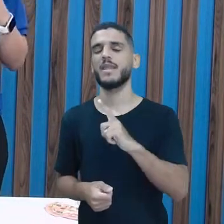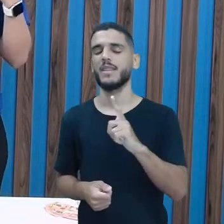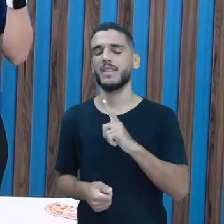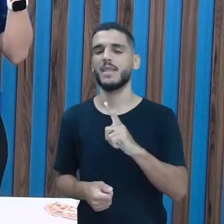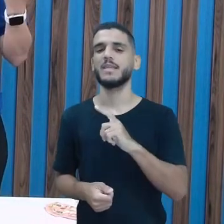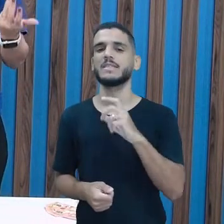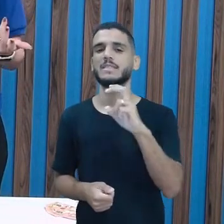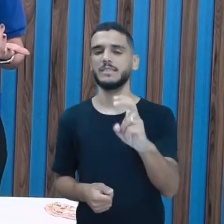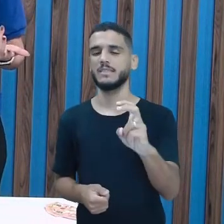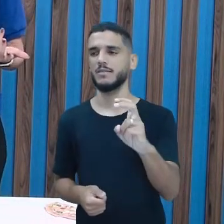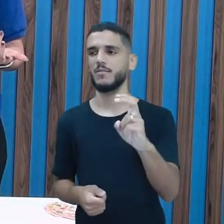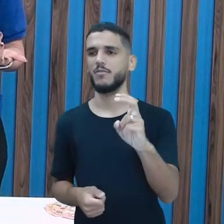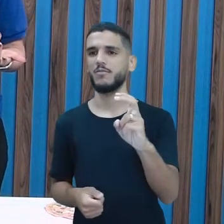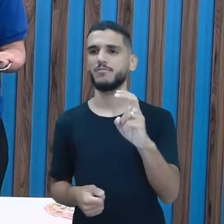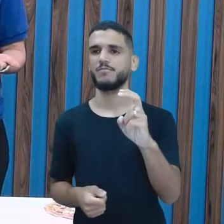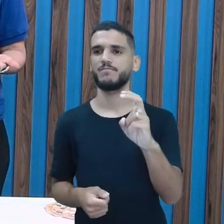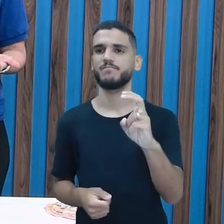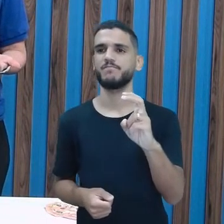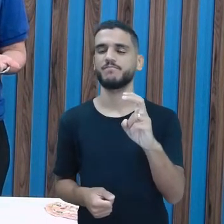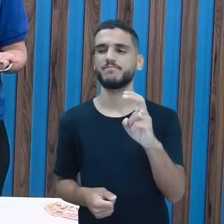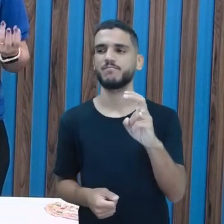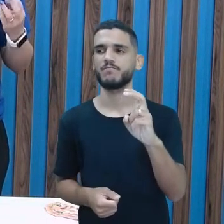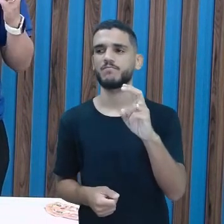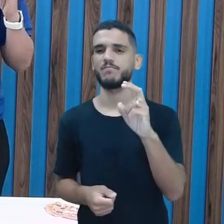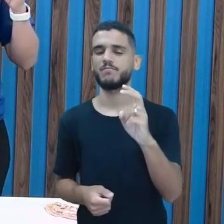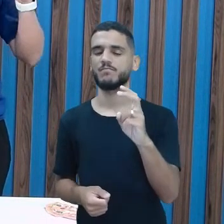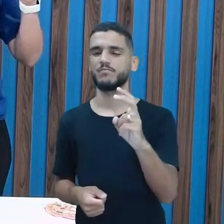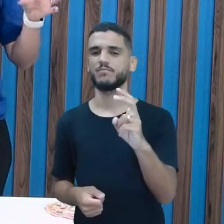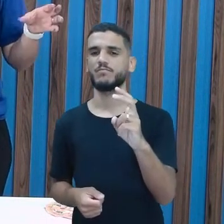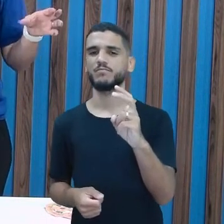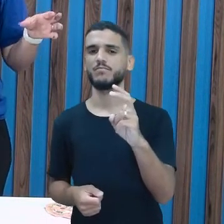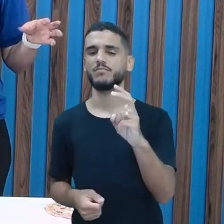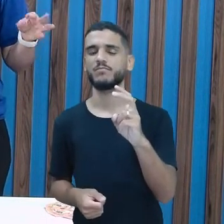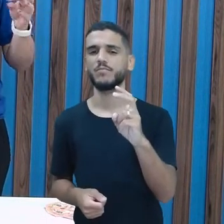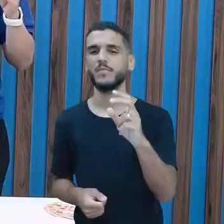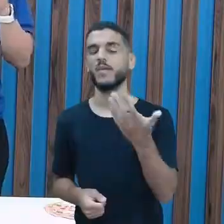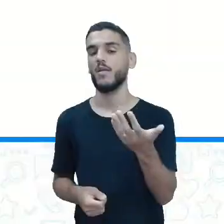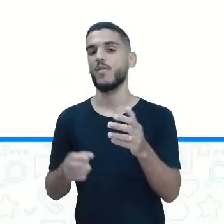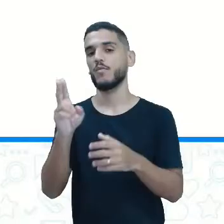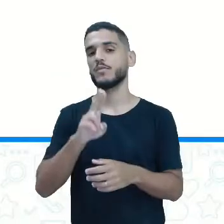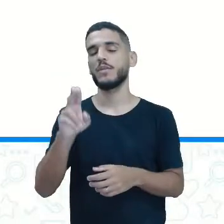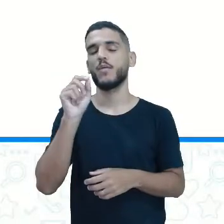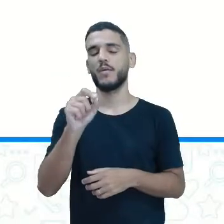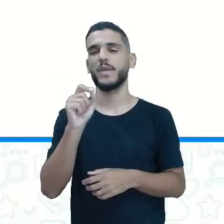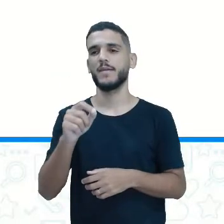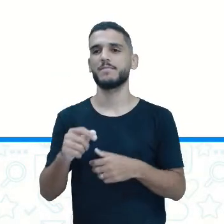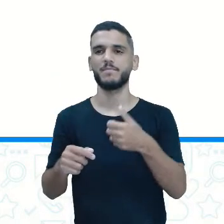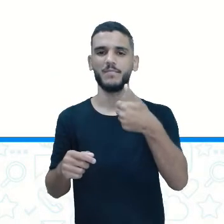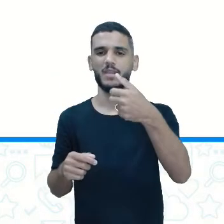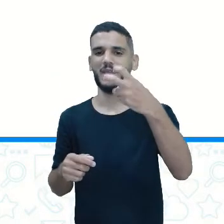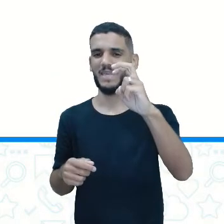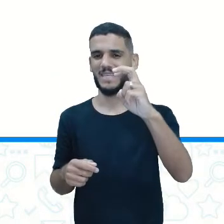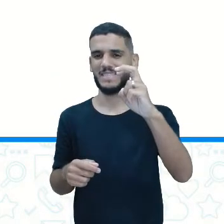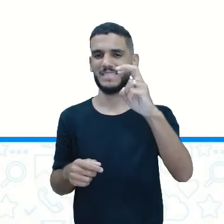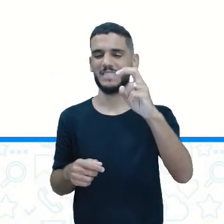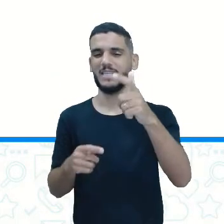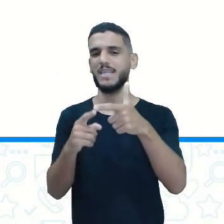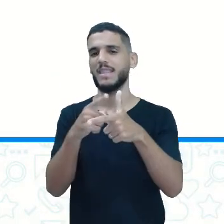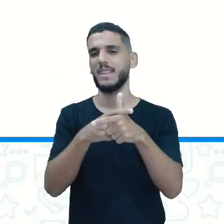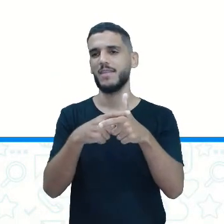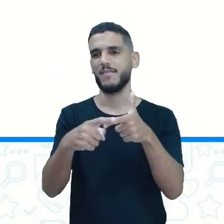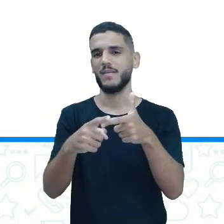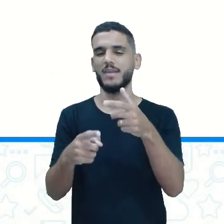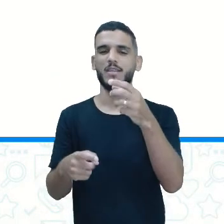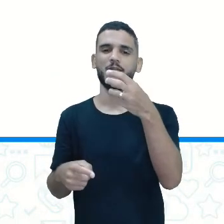E utilizando o algoritmo, a gente pega o 15 e divide por 3, porque a gente está falando